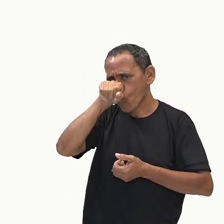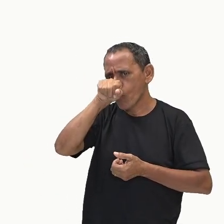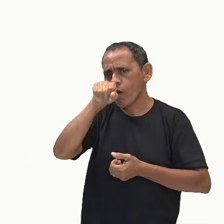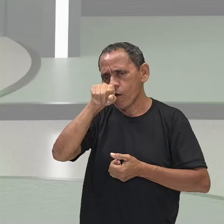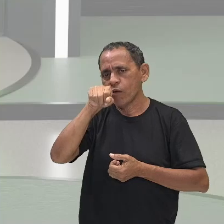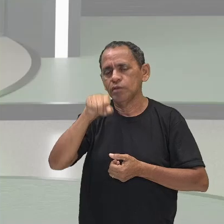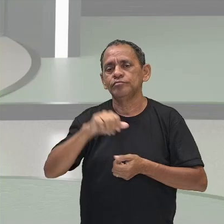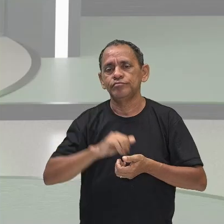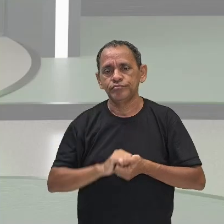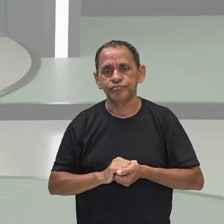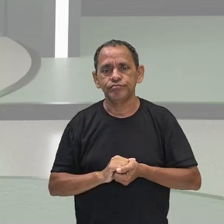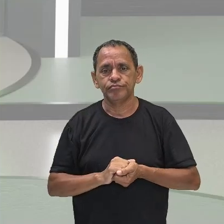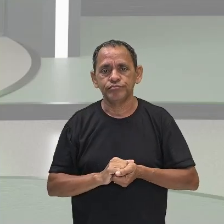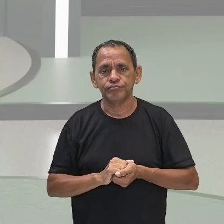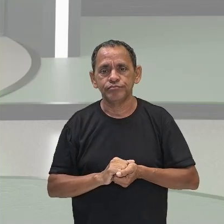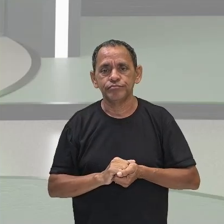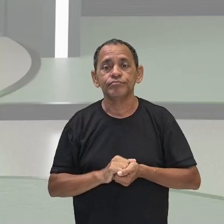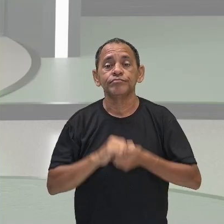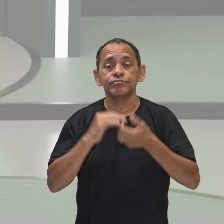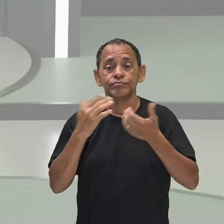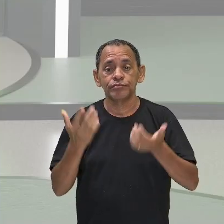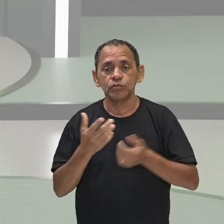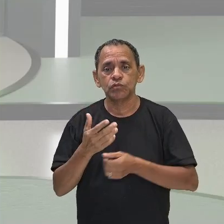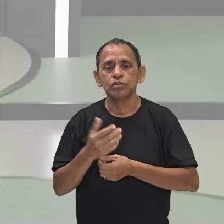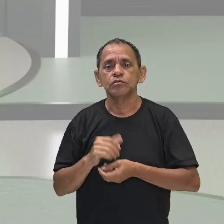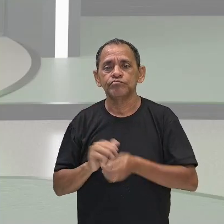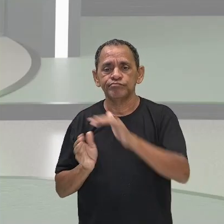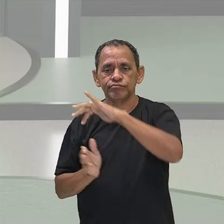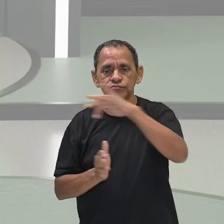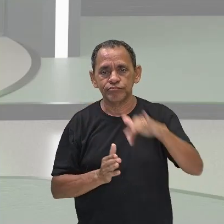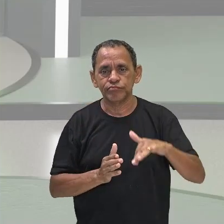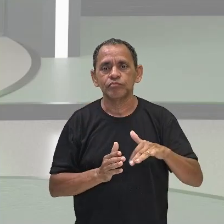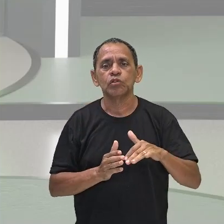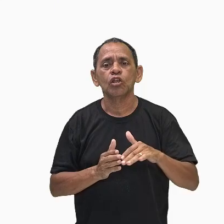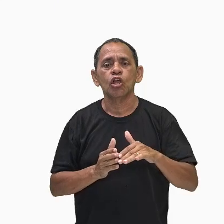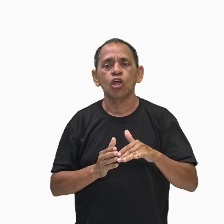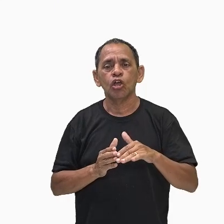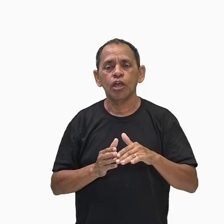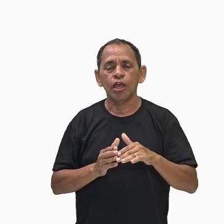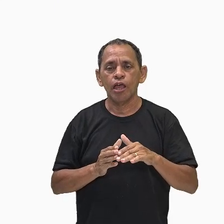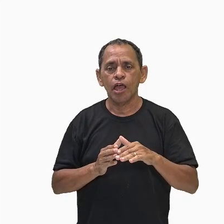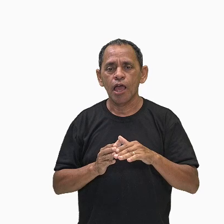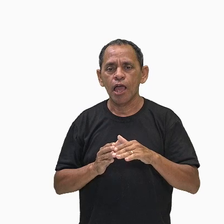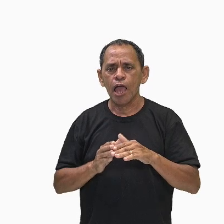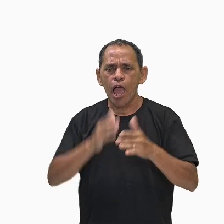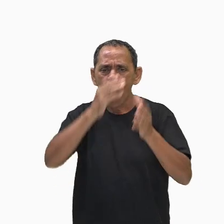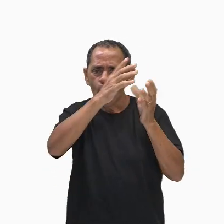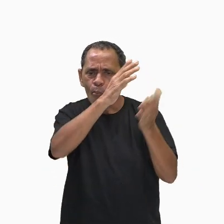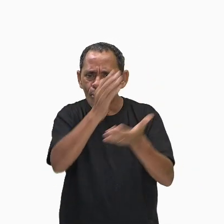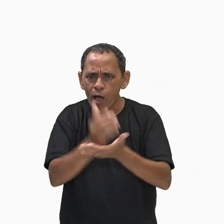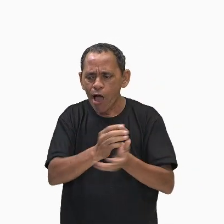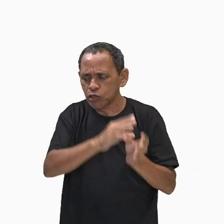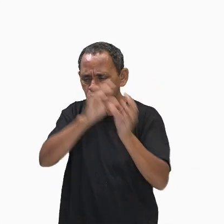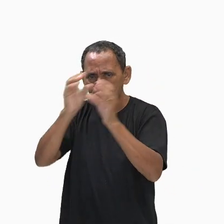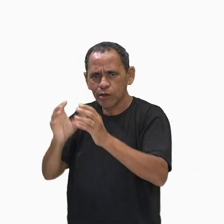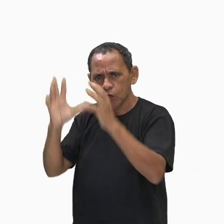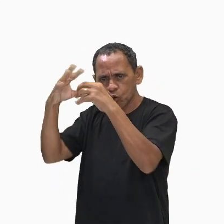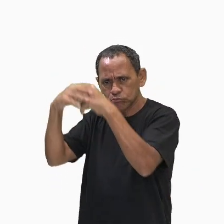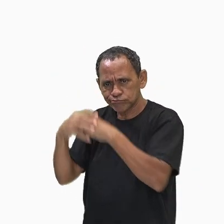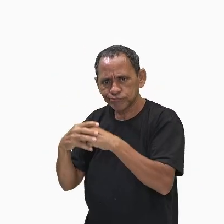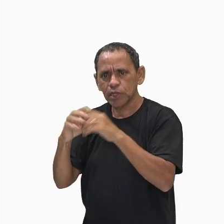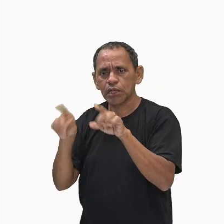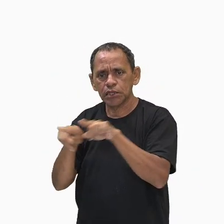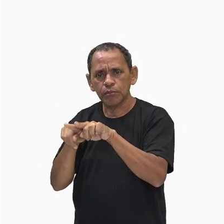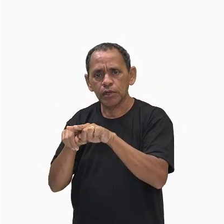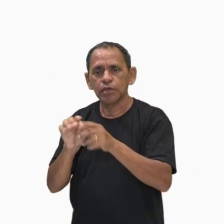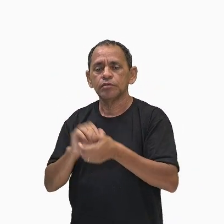respiramos. Então, vamos conhecer agora a fase escura do processo da fotossíntese. A fase